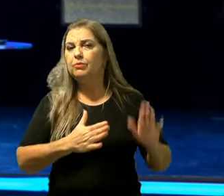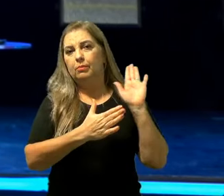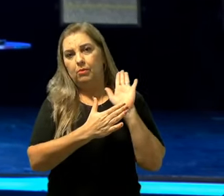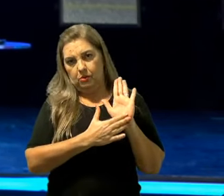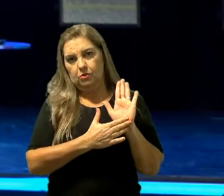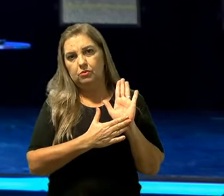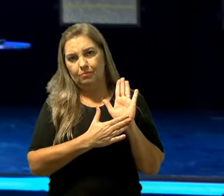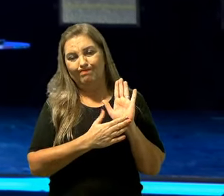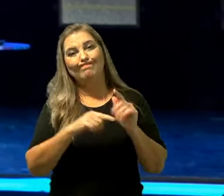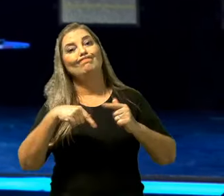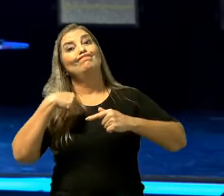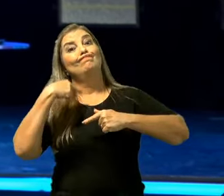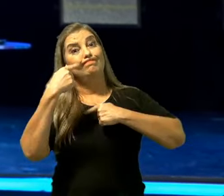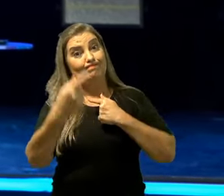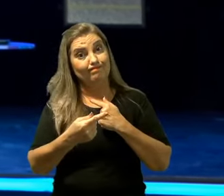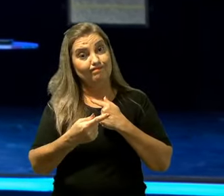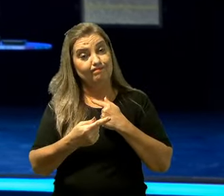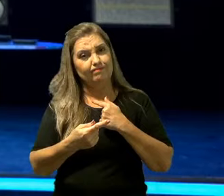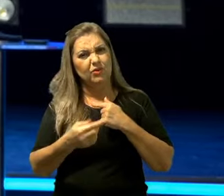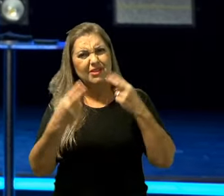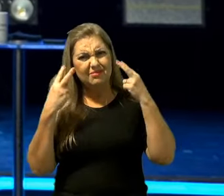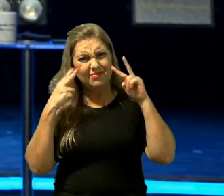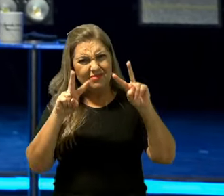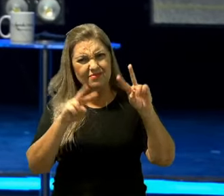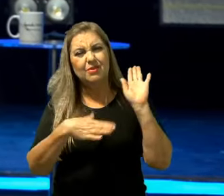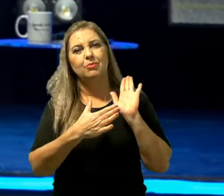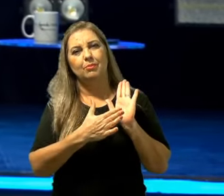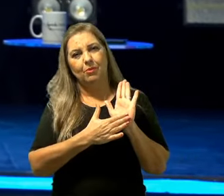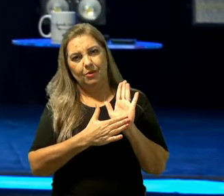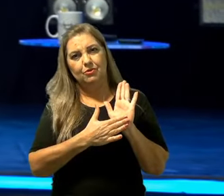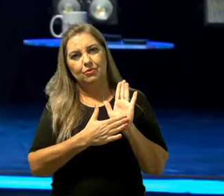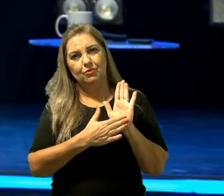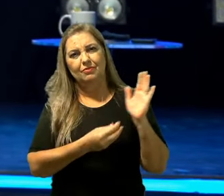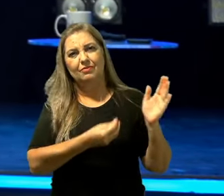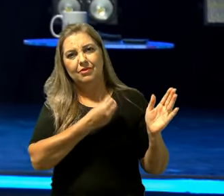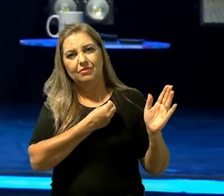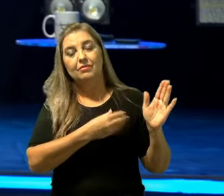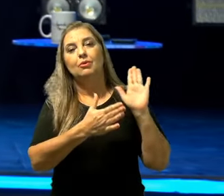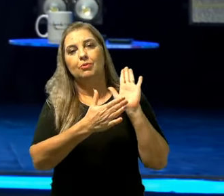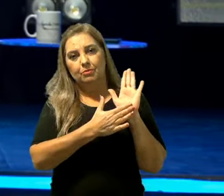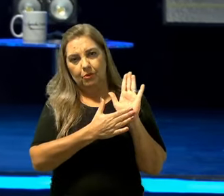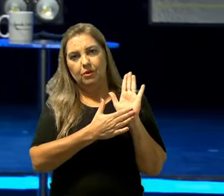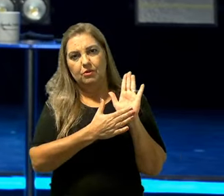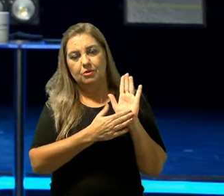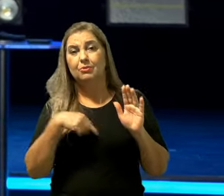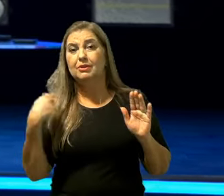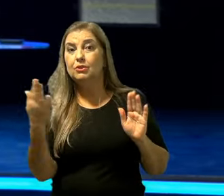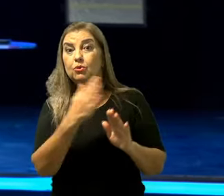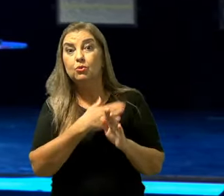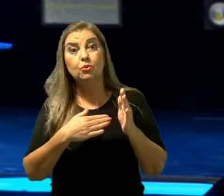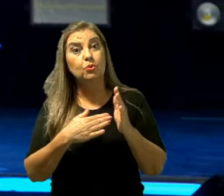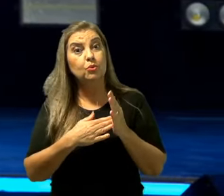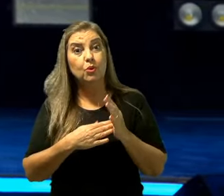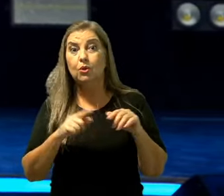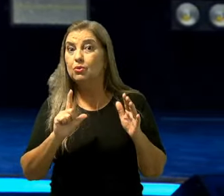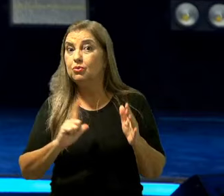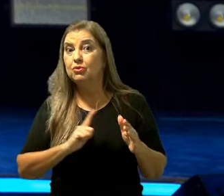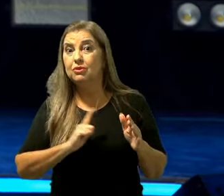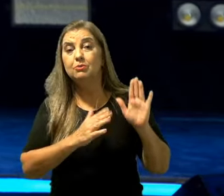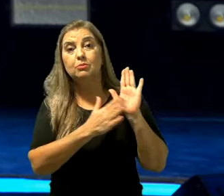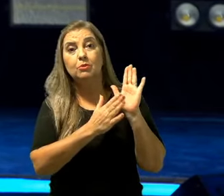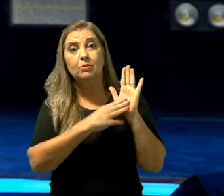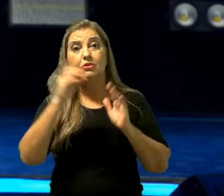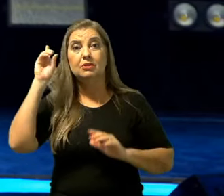propósito. Outra coisa é viver o propósito. Porque todos nós temos um propósito de Deus sobre a nossa